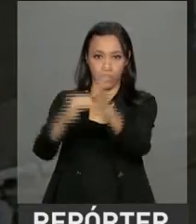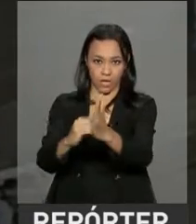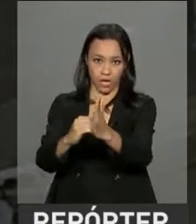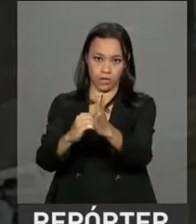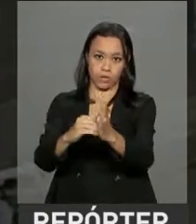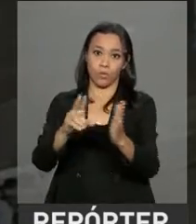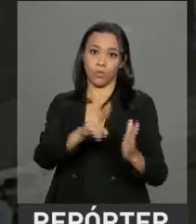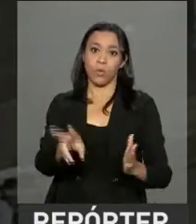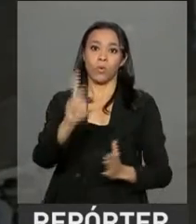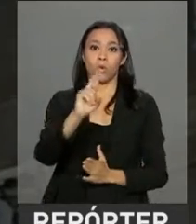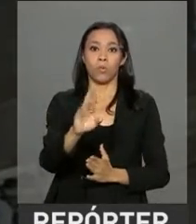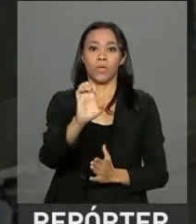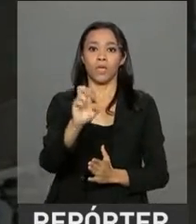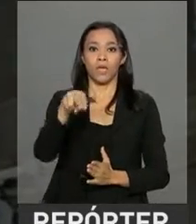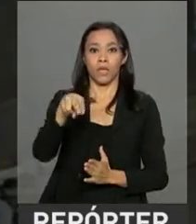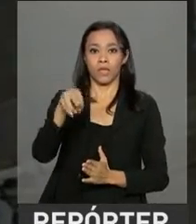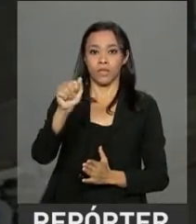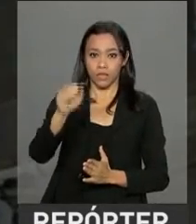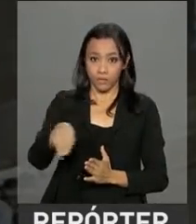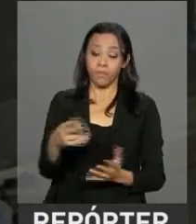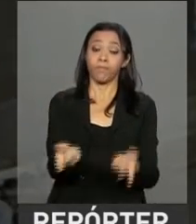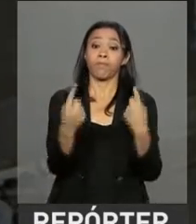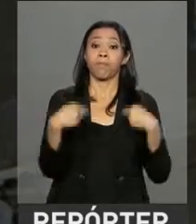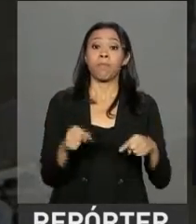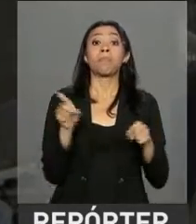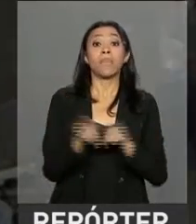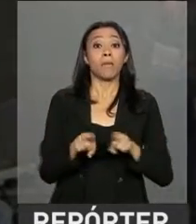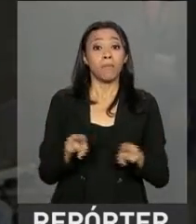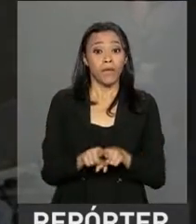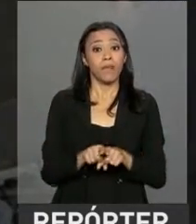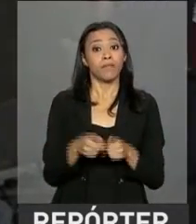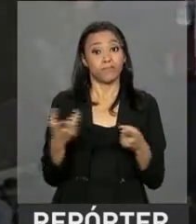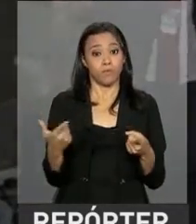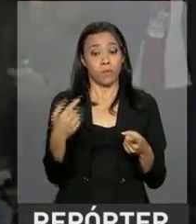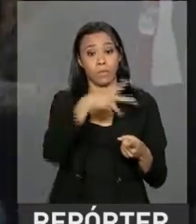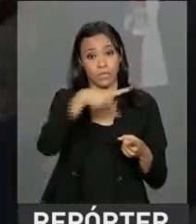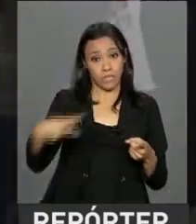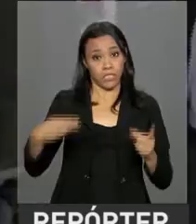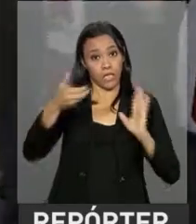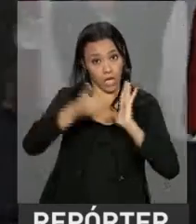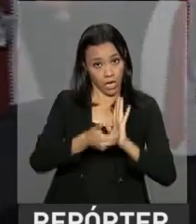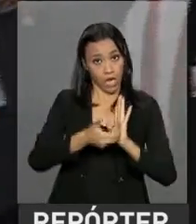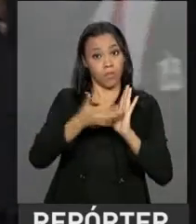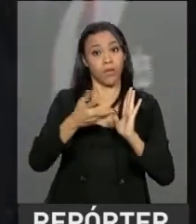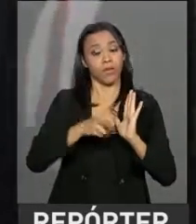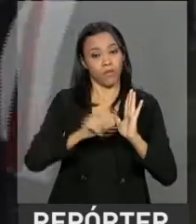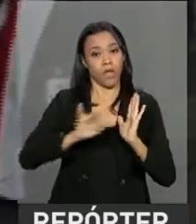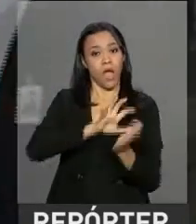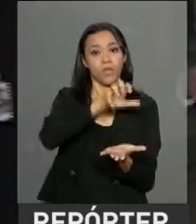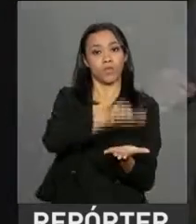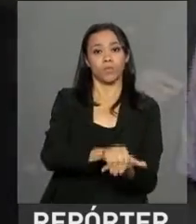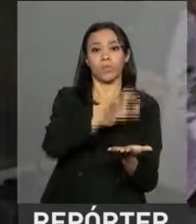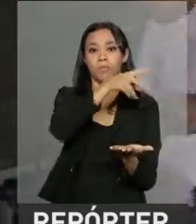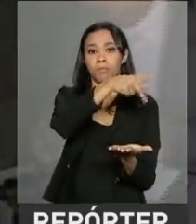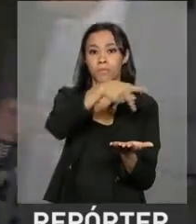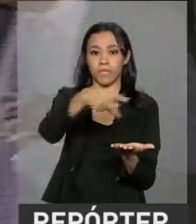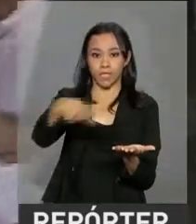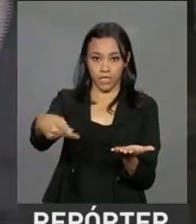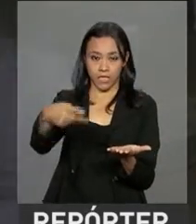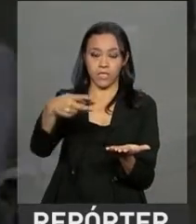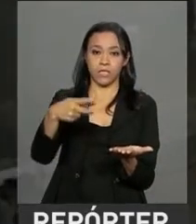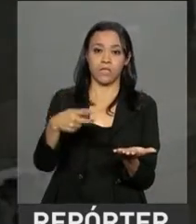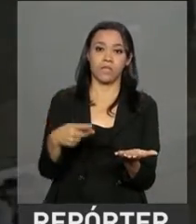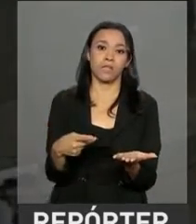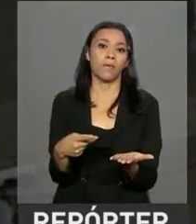Quem deve também participar dessa entrega é o presidente da Câmara, Rodrigo Maia, que deve assumir a presidência quando